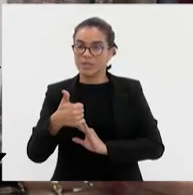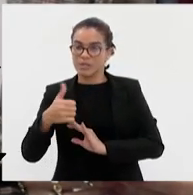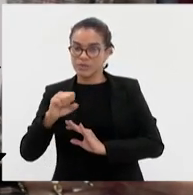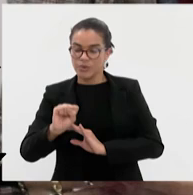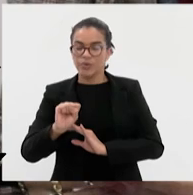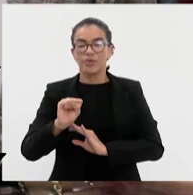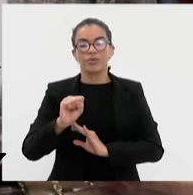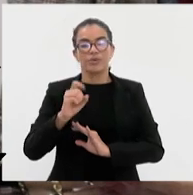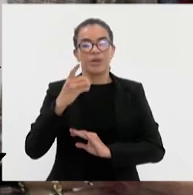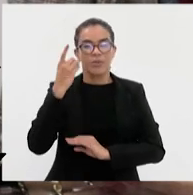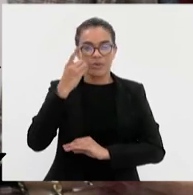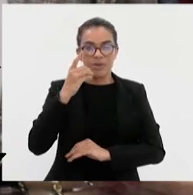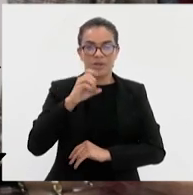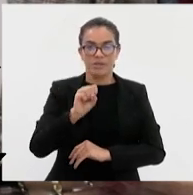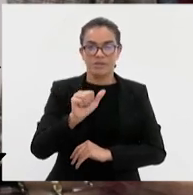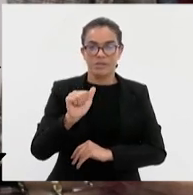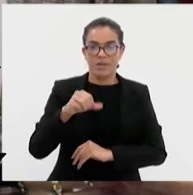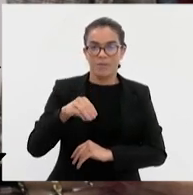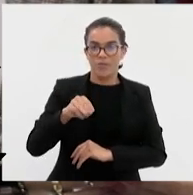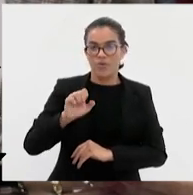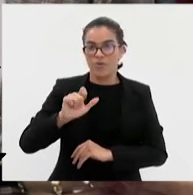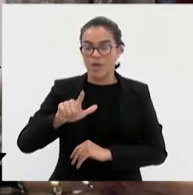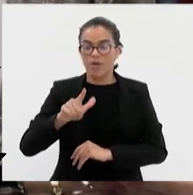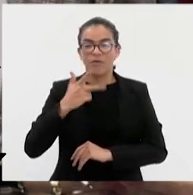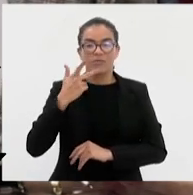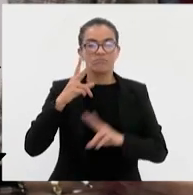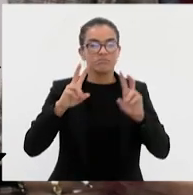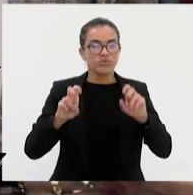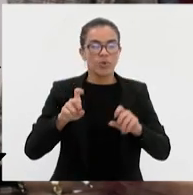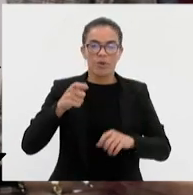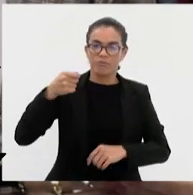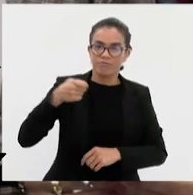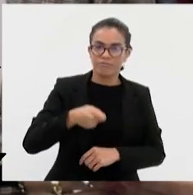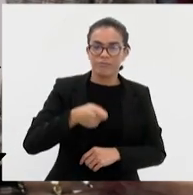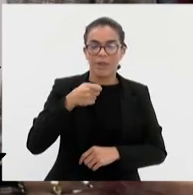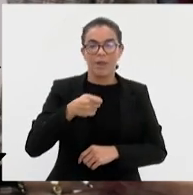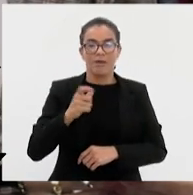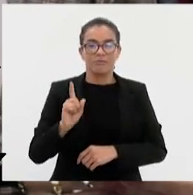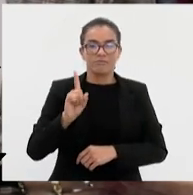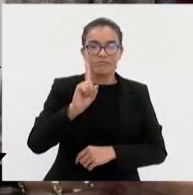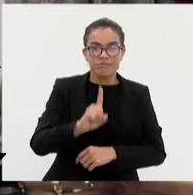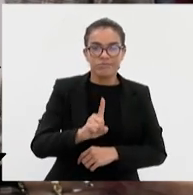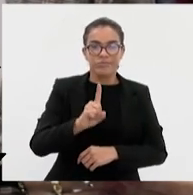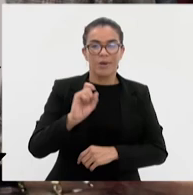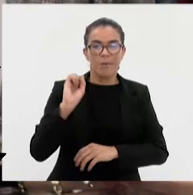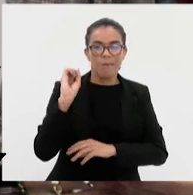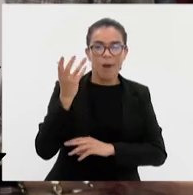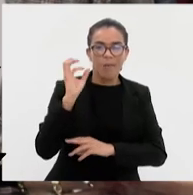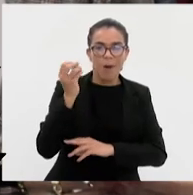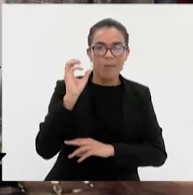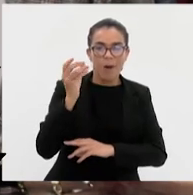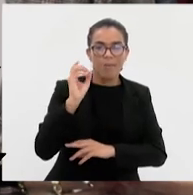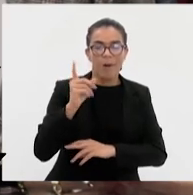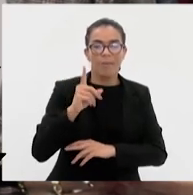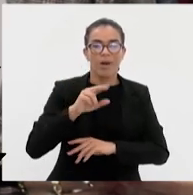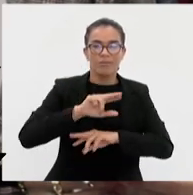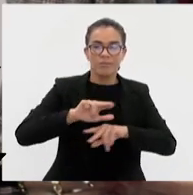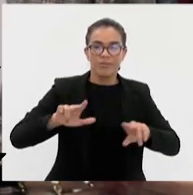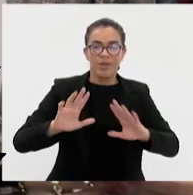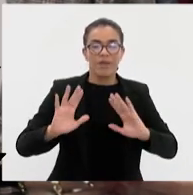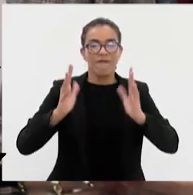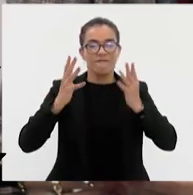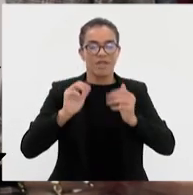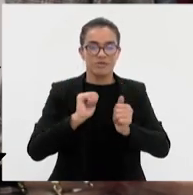1118/2023, de autoria do deputado Samuel Malafaia, que dispõe sobre a obrigatoriedade da presença de ambulância em eventos desportivos de corridas de